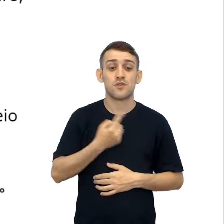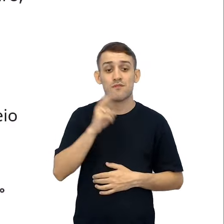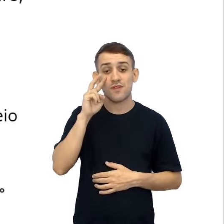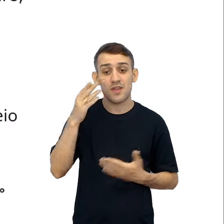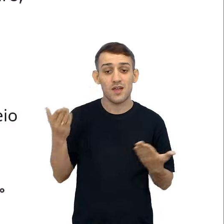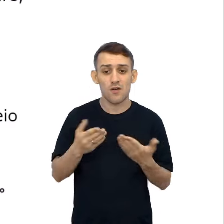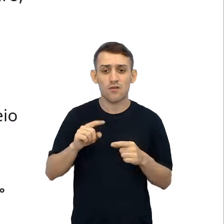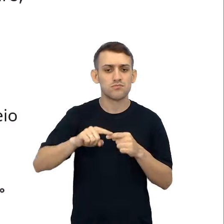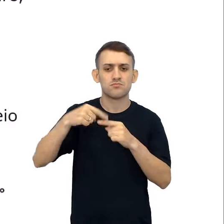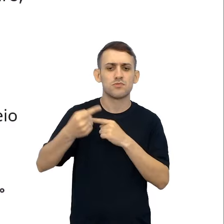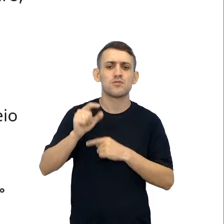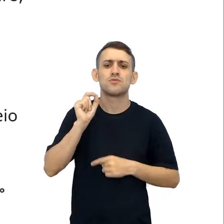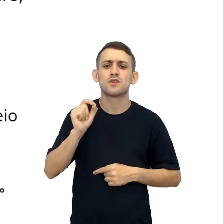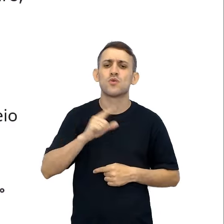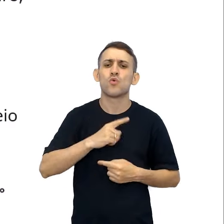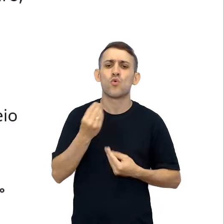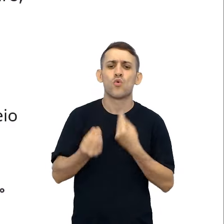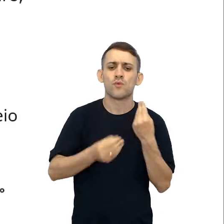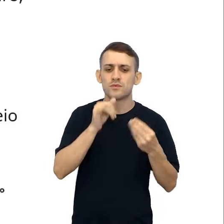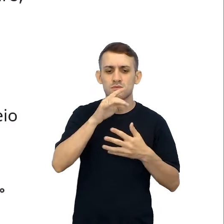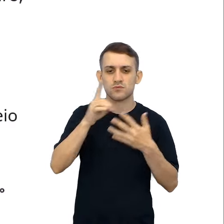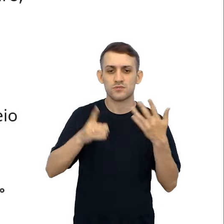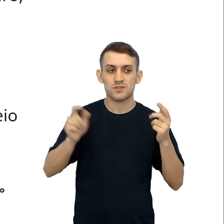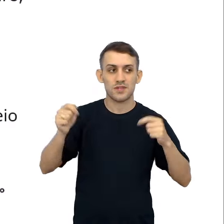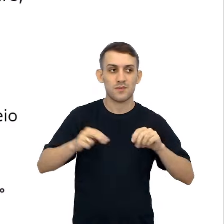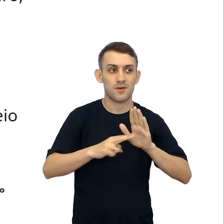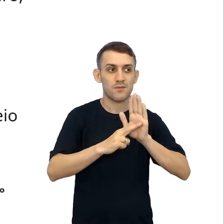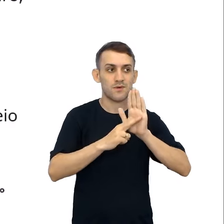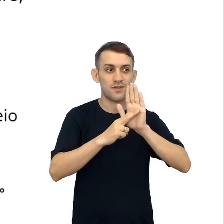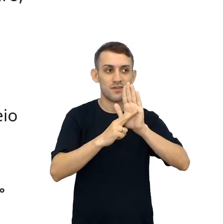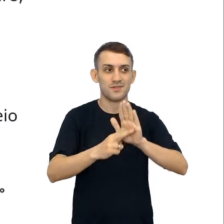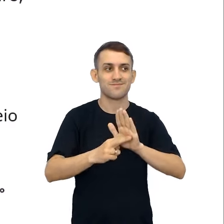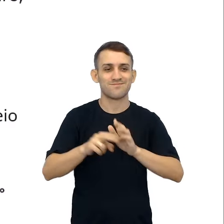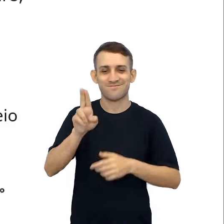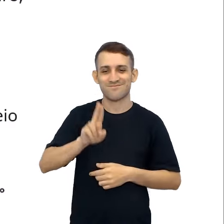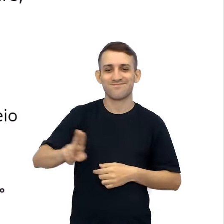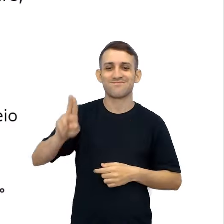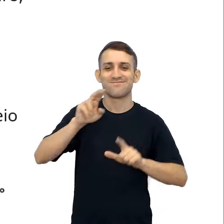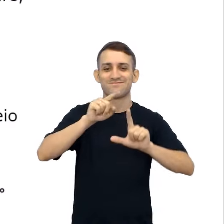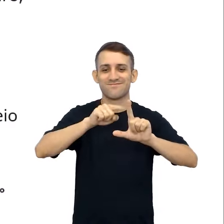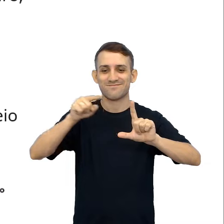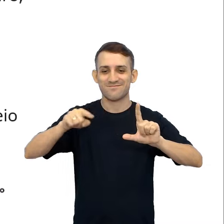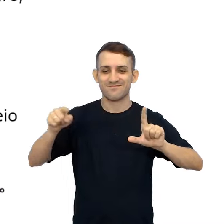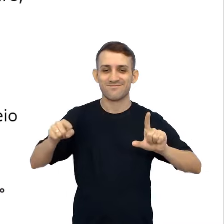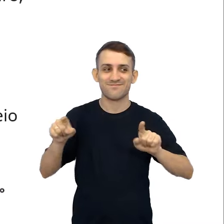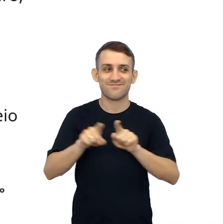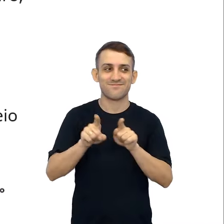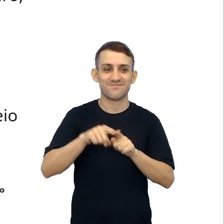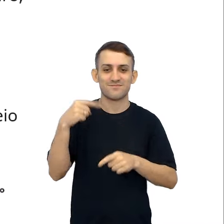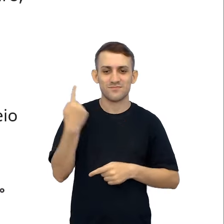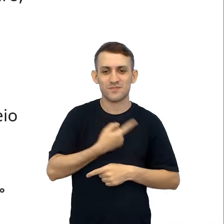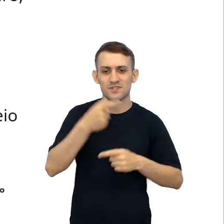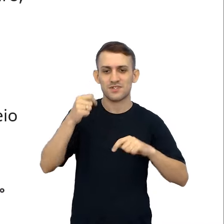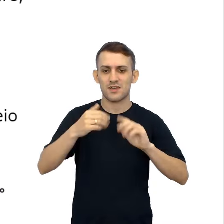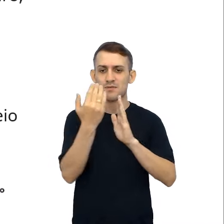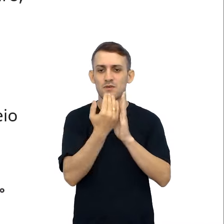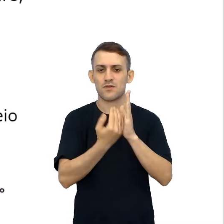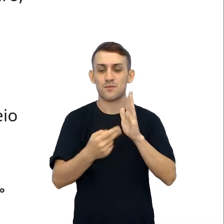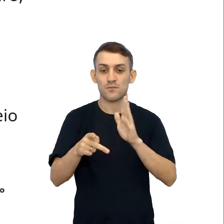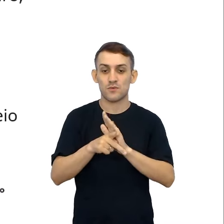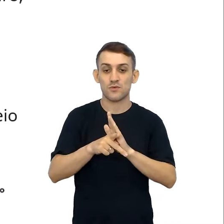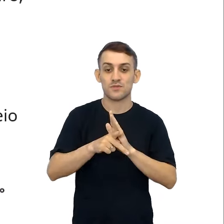agora a seguir como esses dados podem ser representados por meio de um gráfico. No caso, nós escolhemos colunas. Aí eu chamo